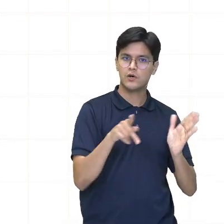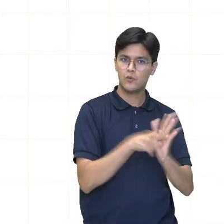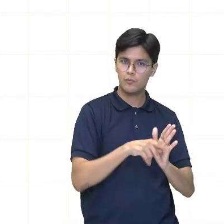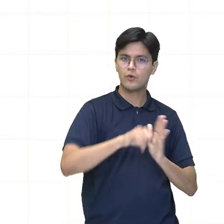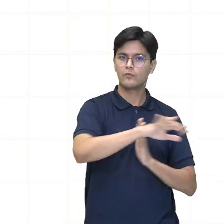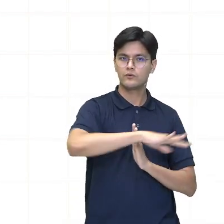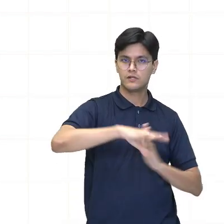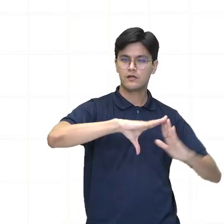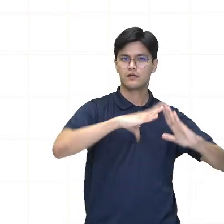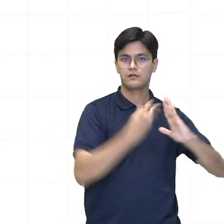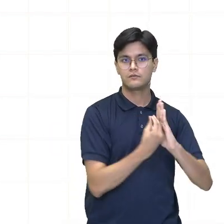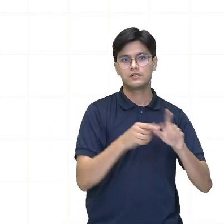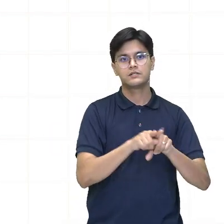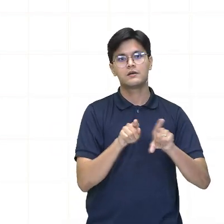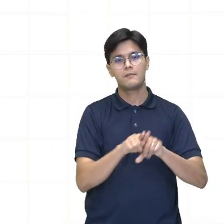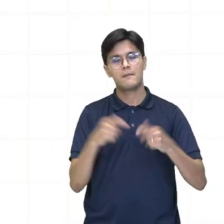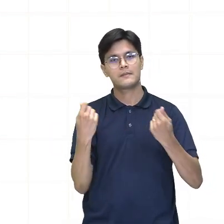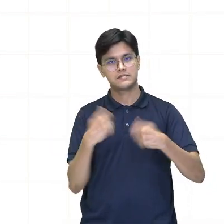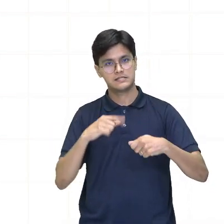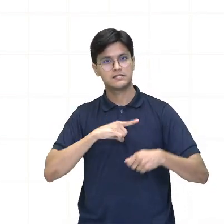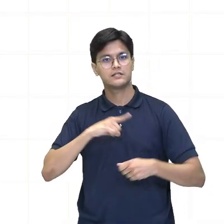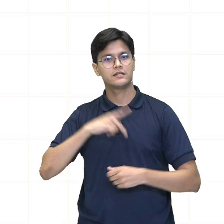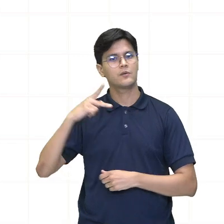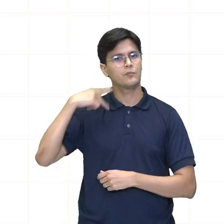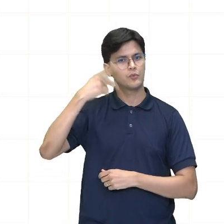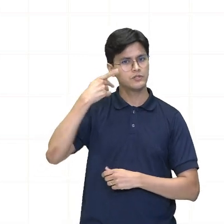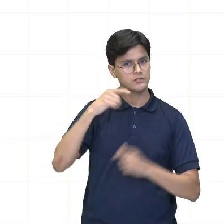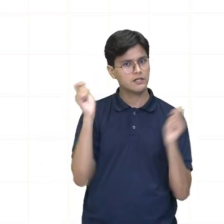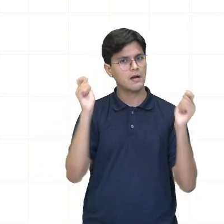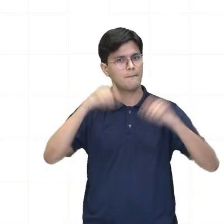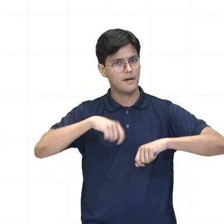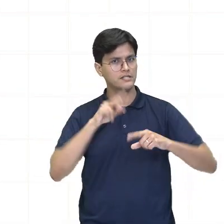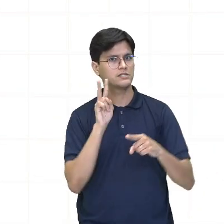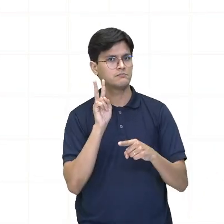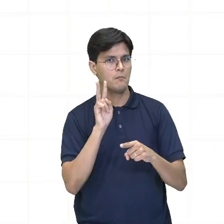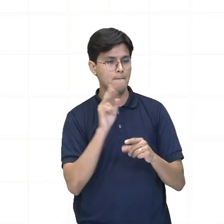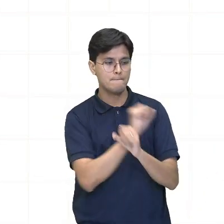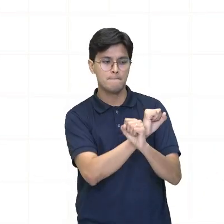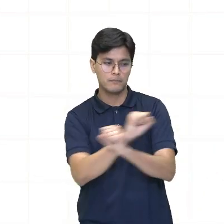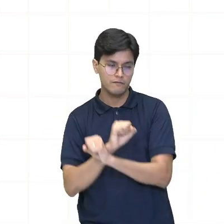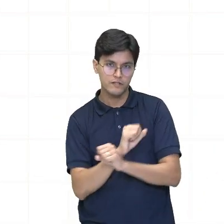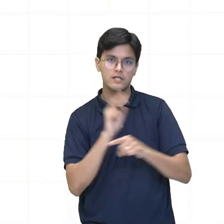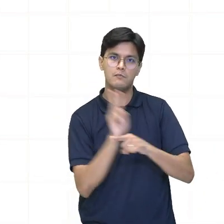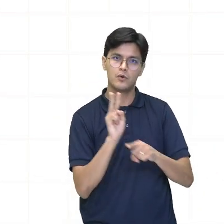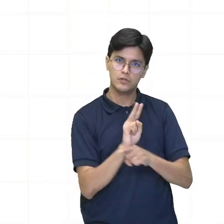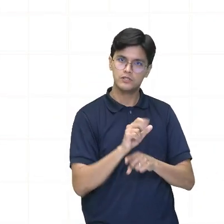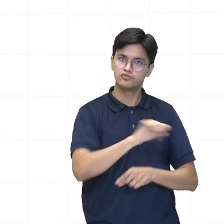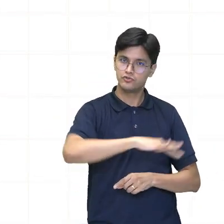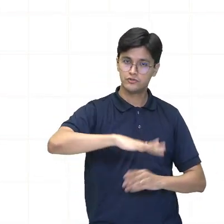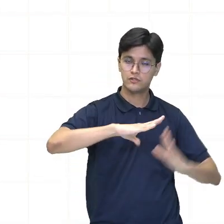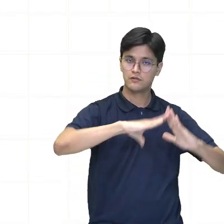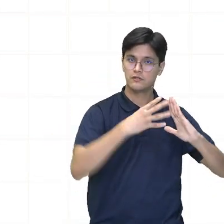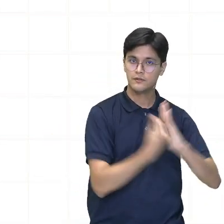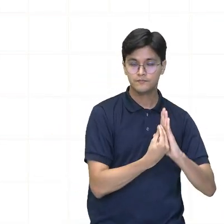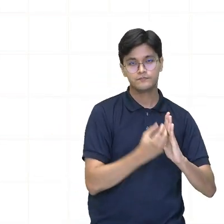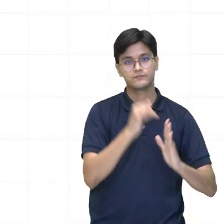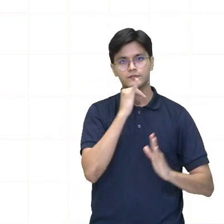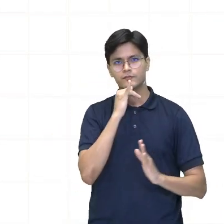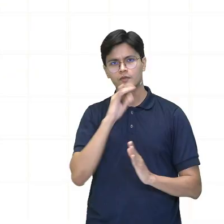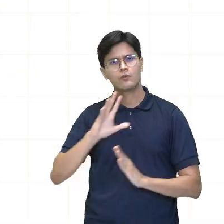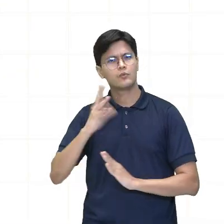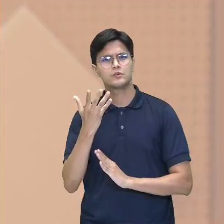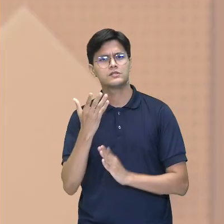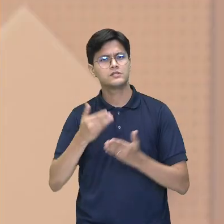para protegê-los. O que tem acontecido ultimamente? Terras que são demarcadas como áreas de